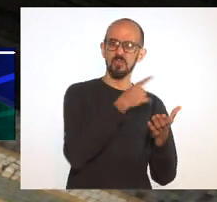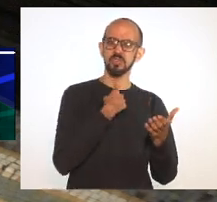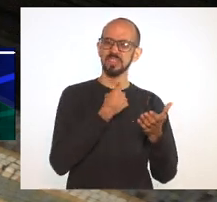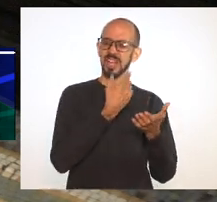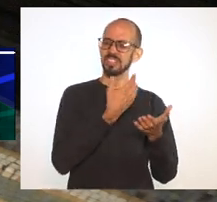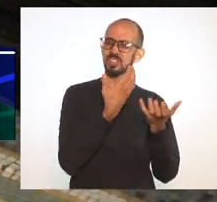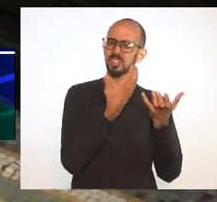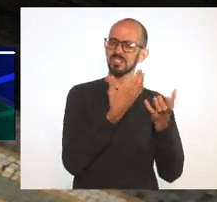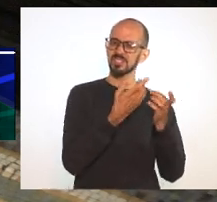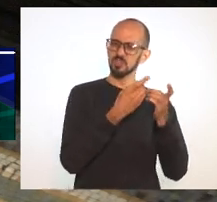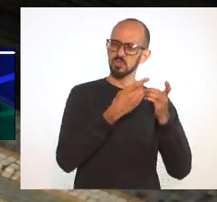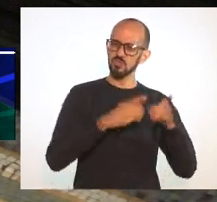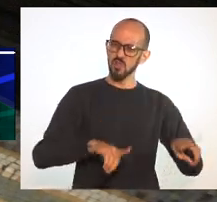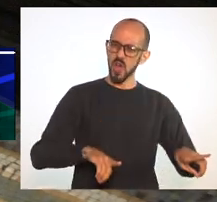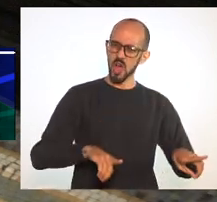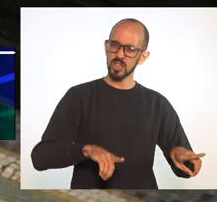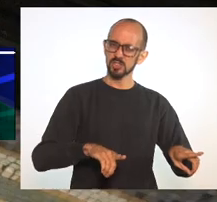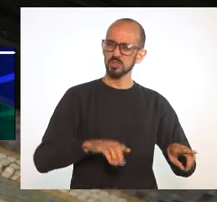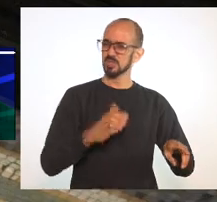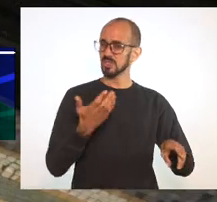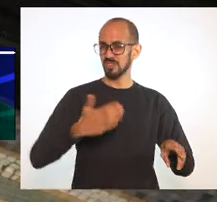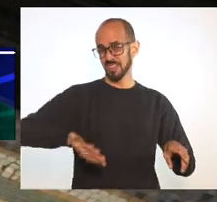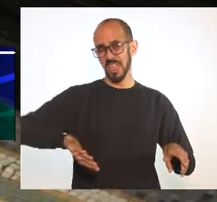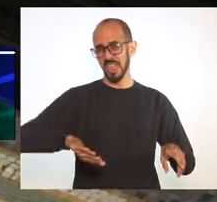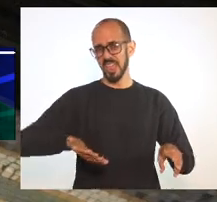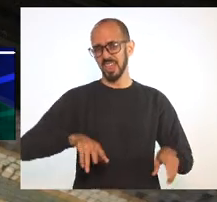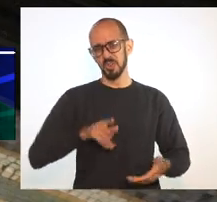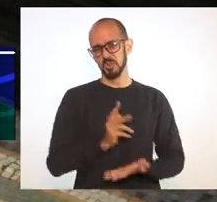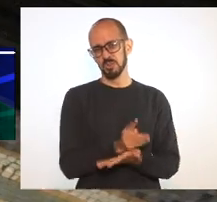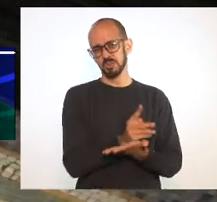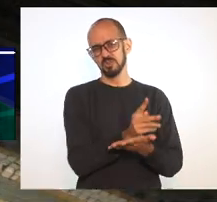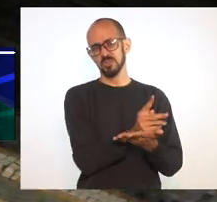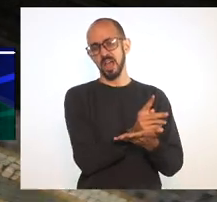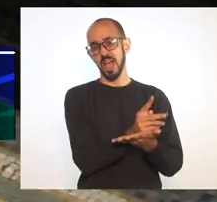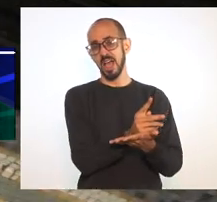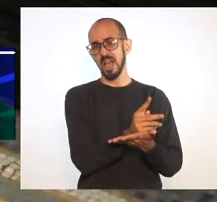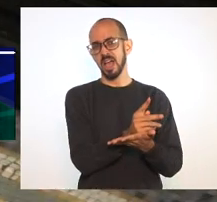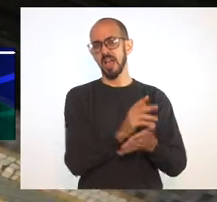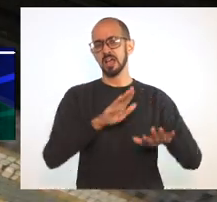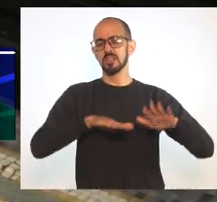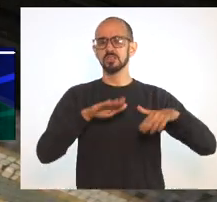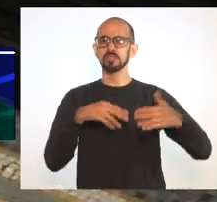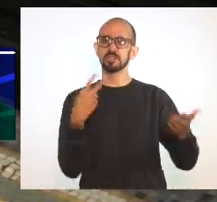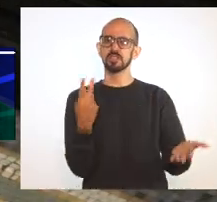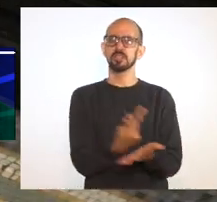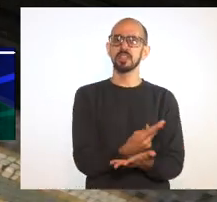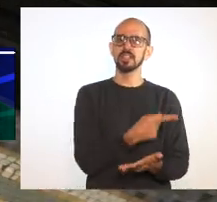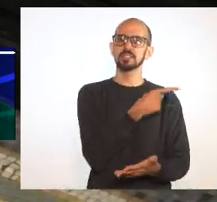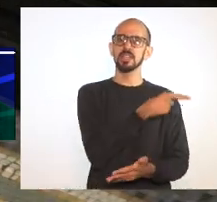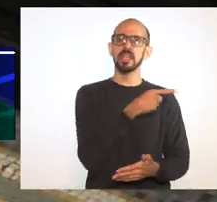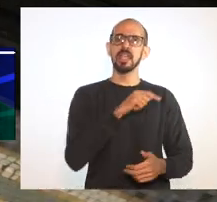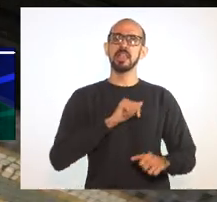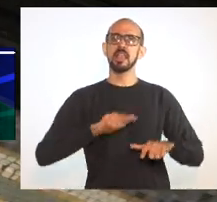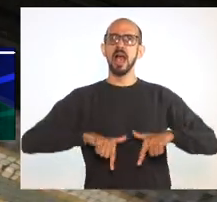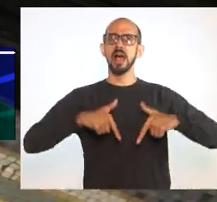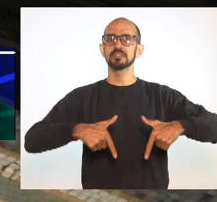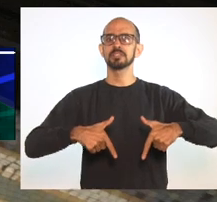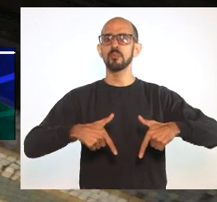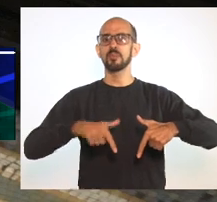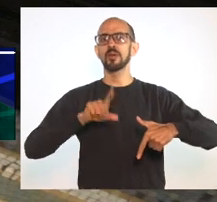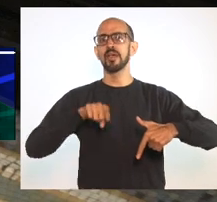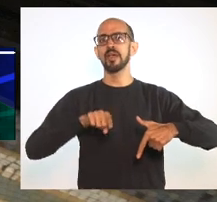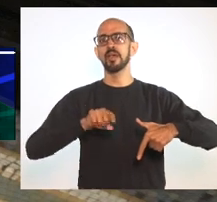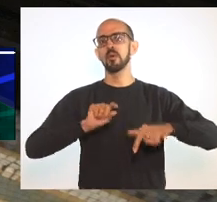de casamento, de união estável, o primeiro ato desse homem é